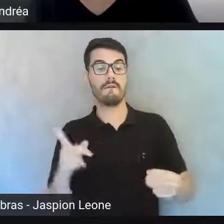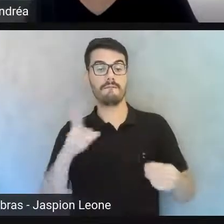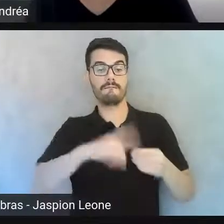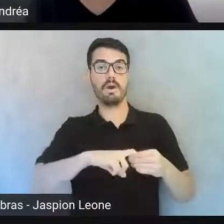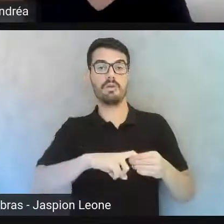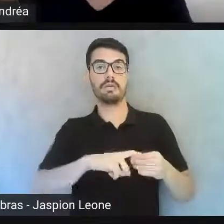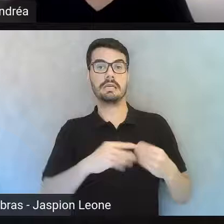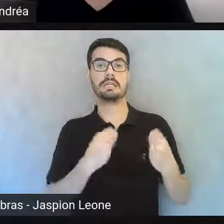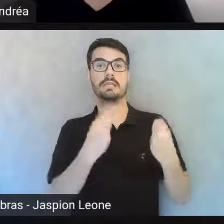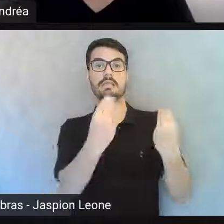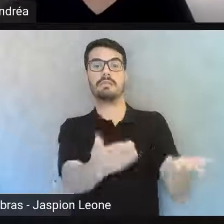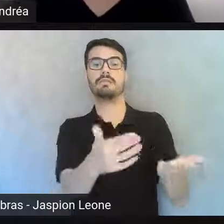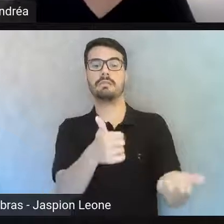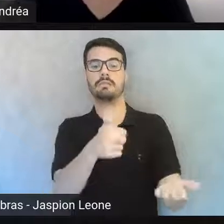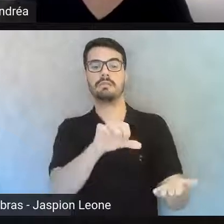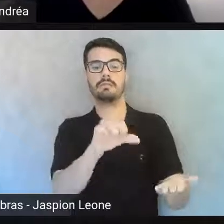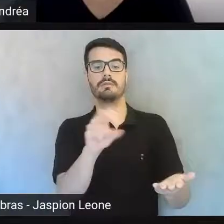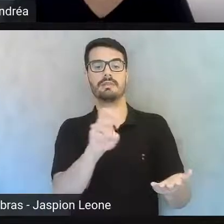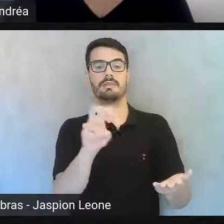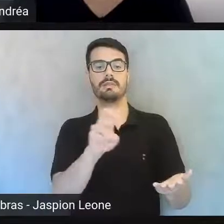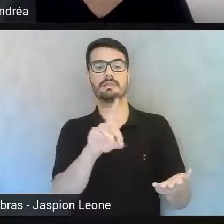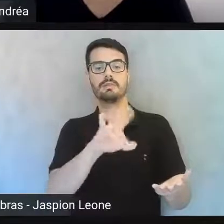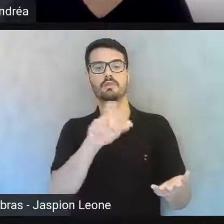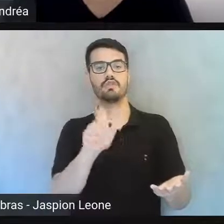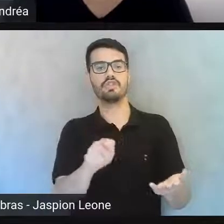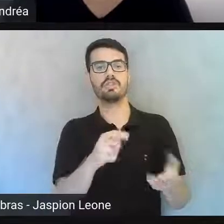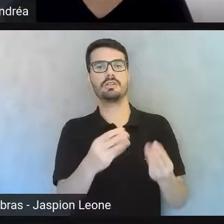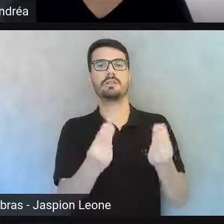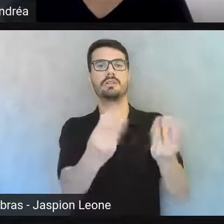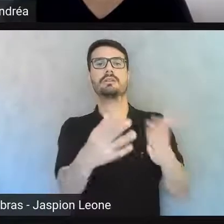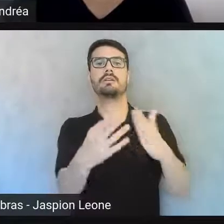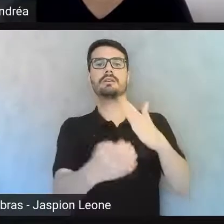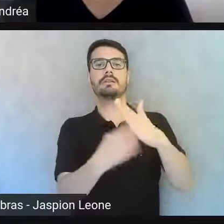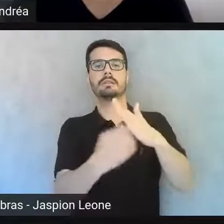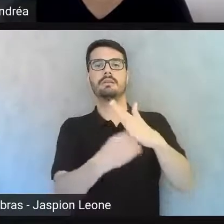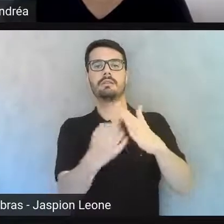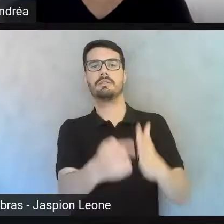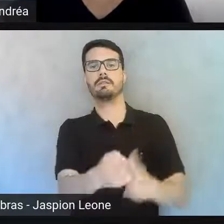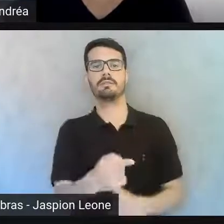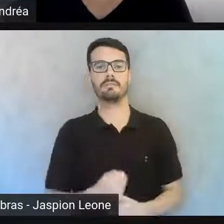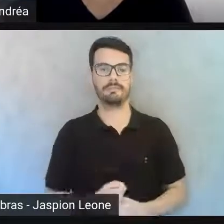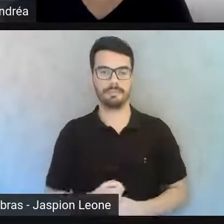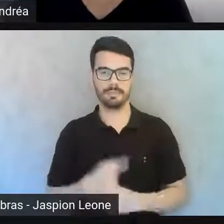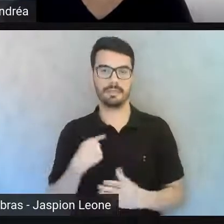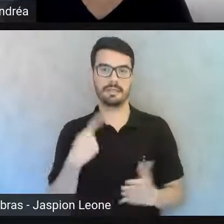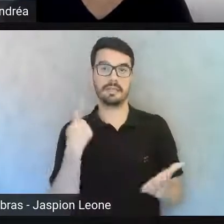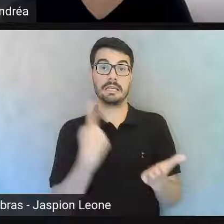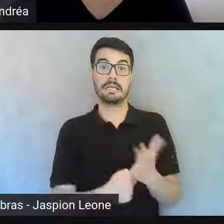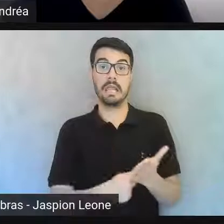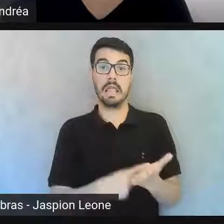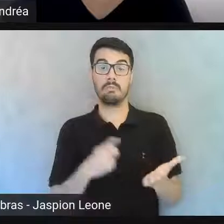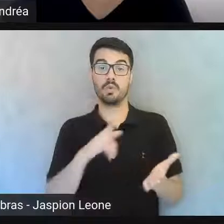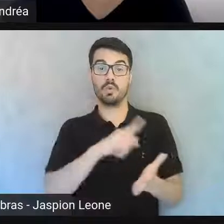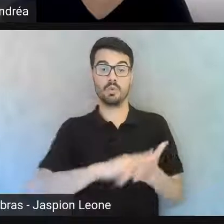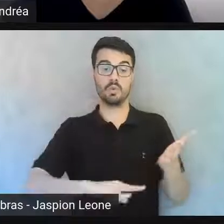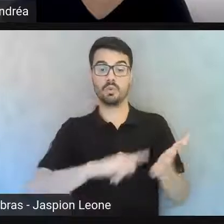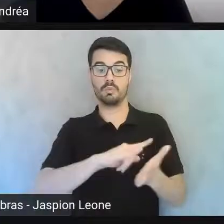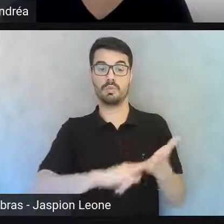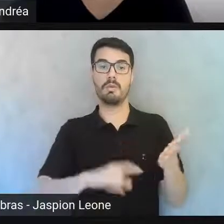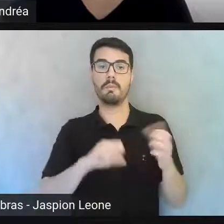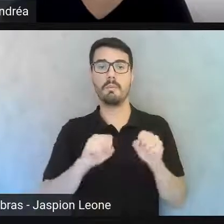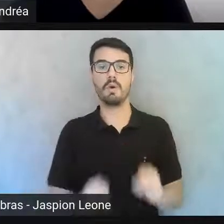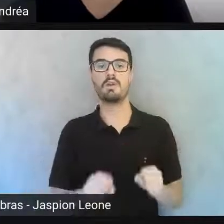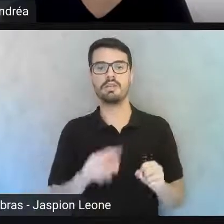os 195 dias para a empresa. Então, eu vou celebrar documentos, pode ser um termo